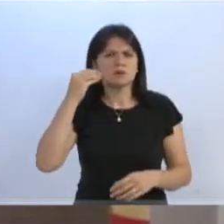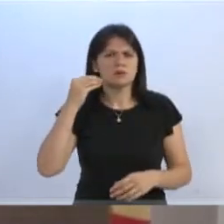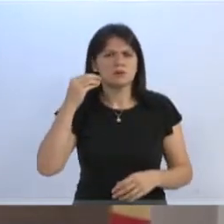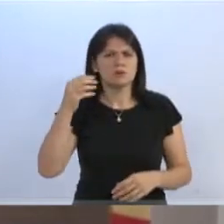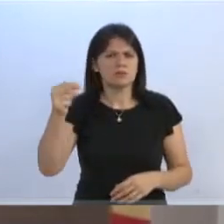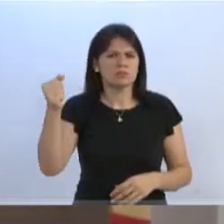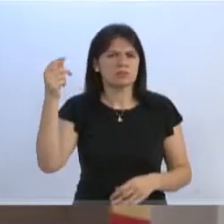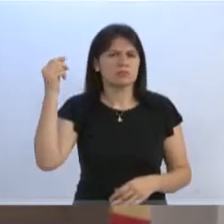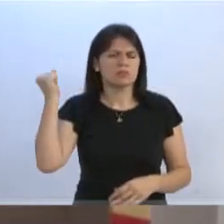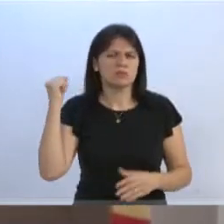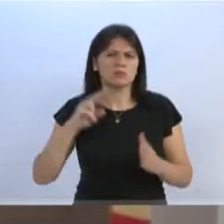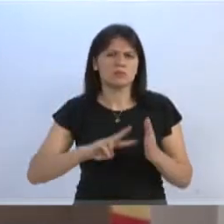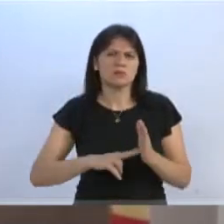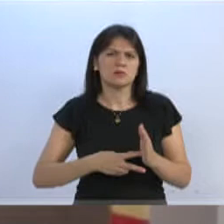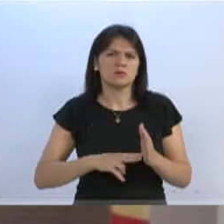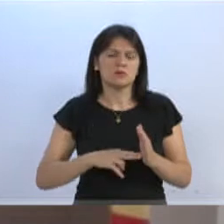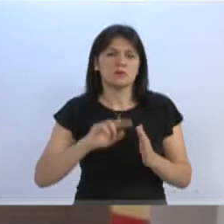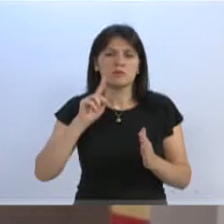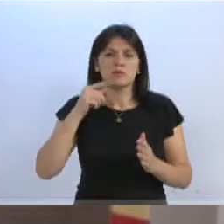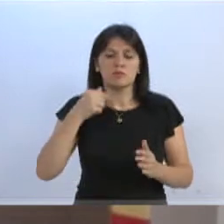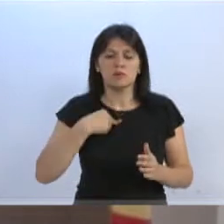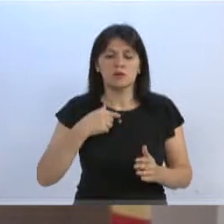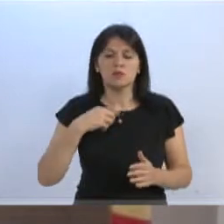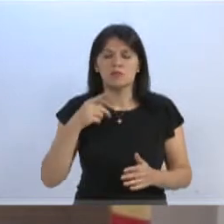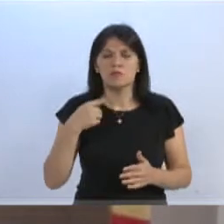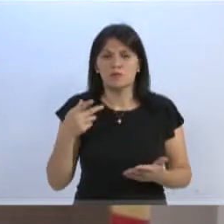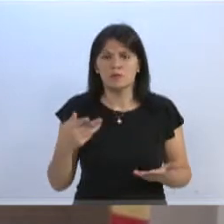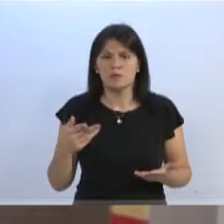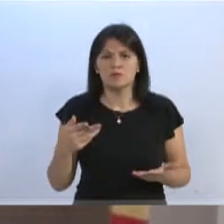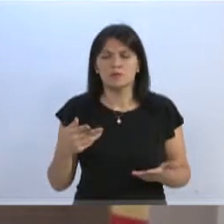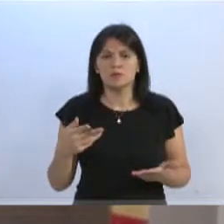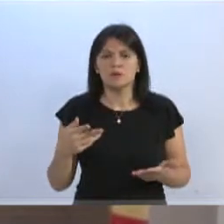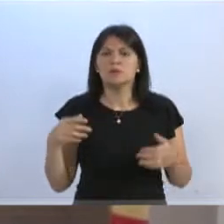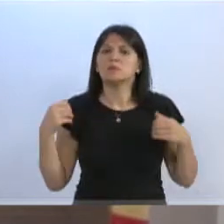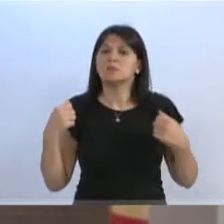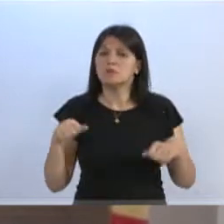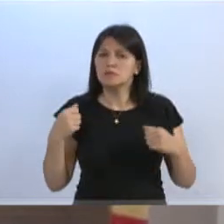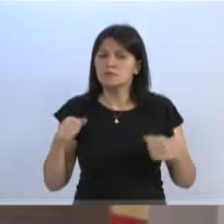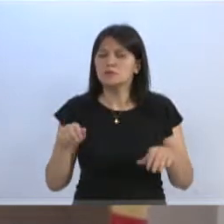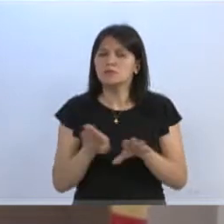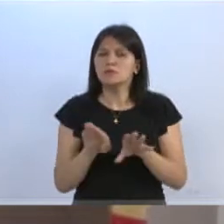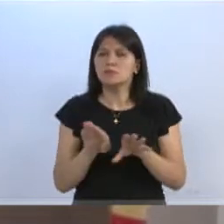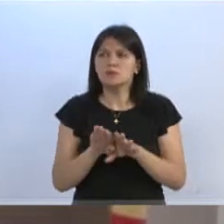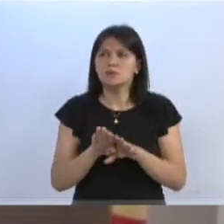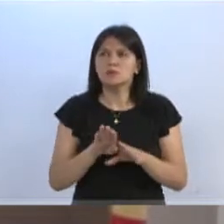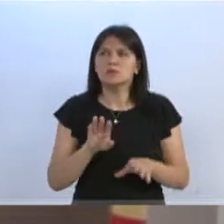adquiriu lá no PROCON, colocou aquilo que eu iria colocar, no sentido de que a gente também só não